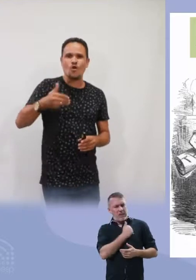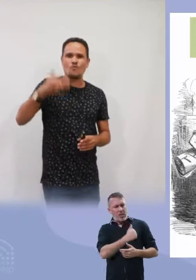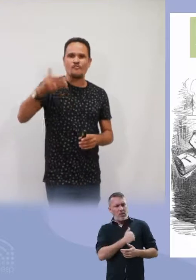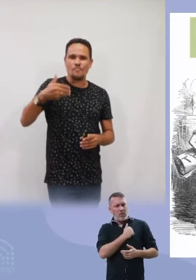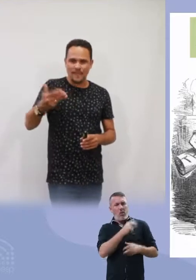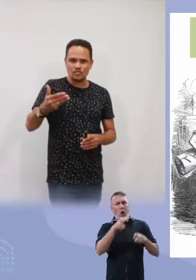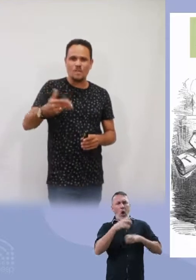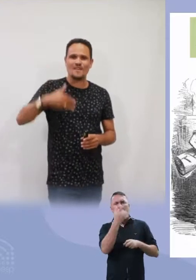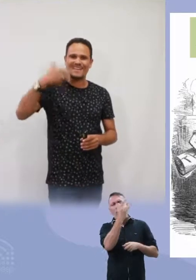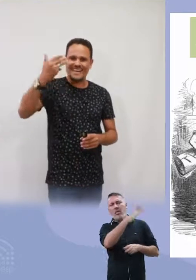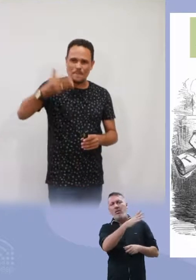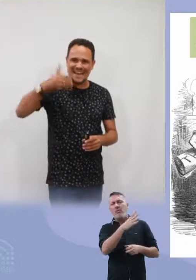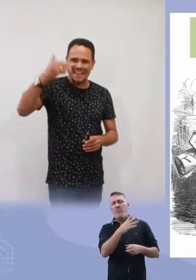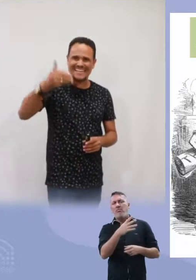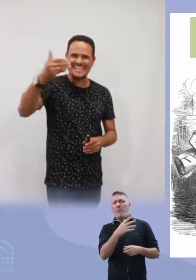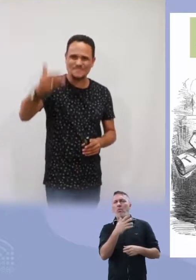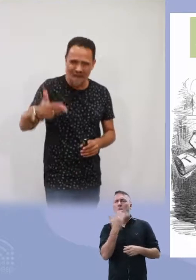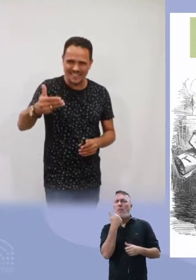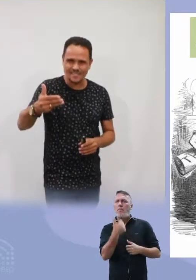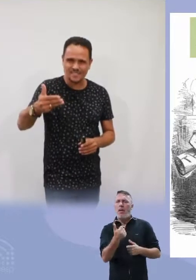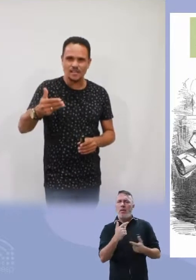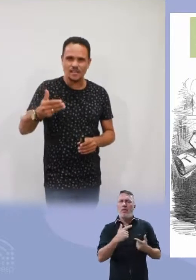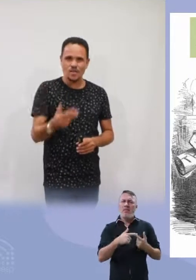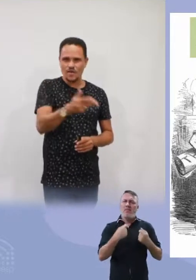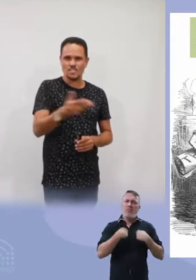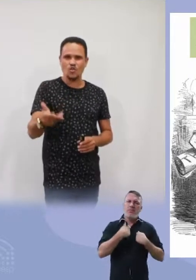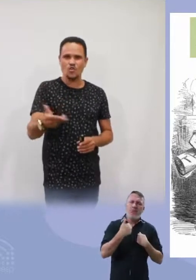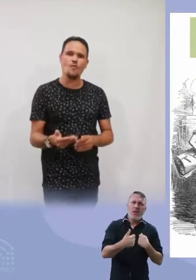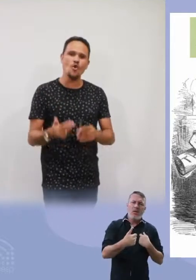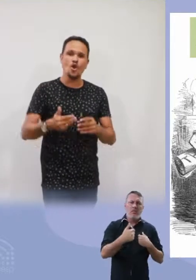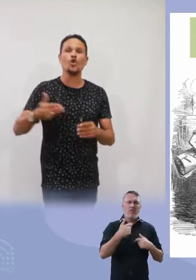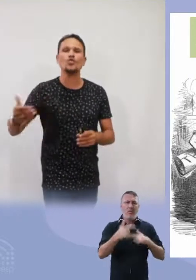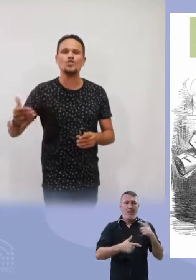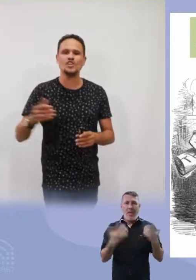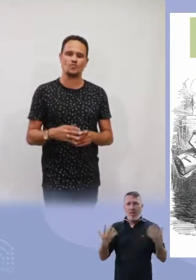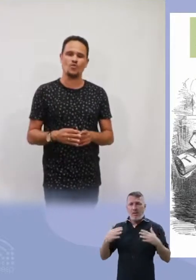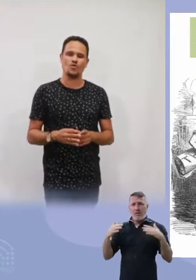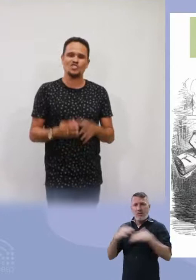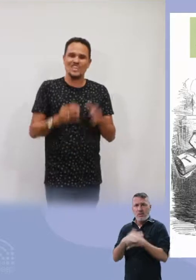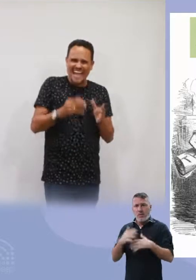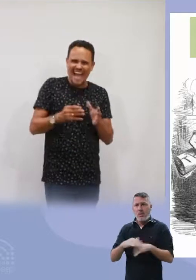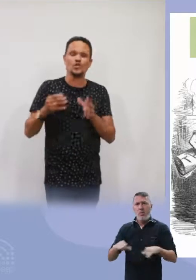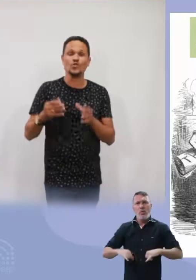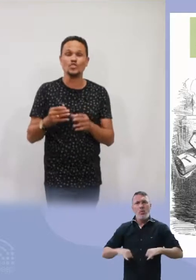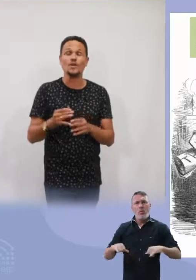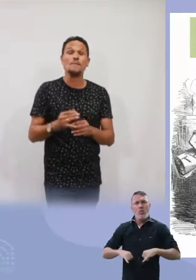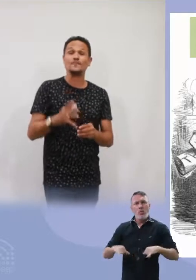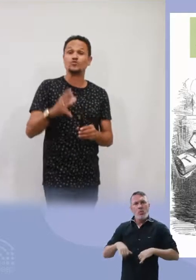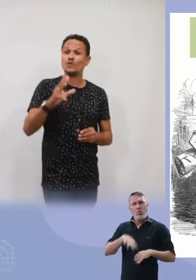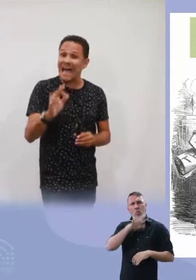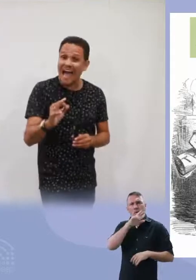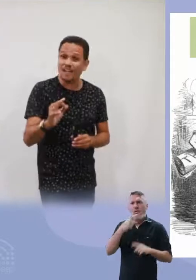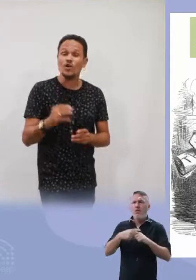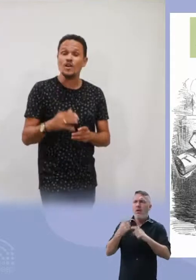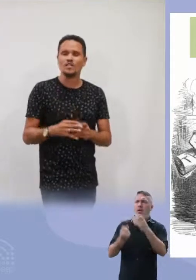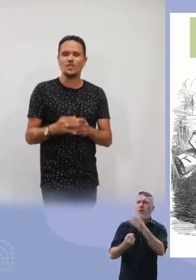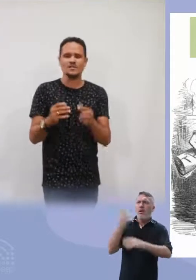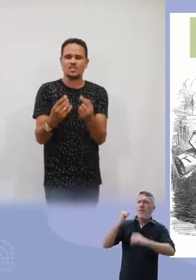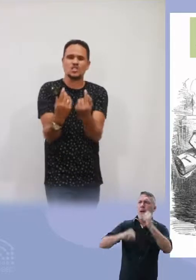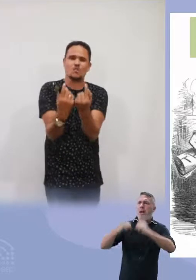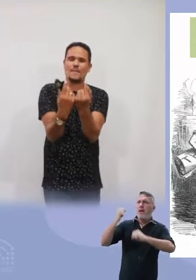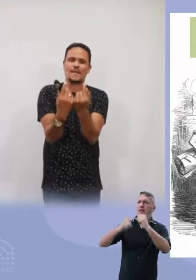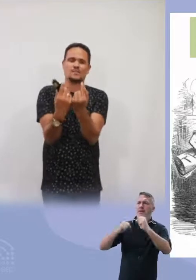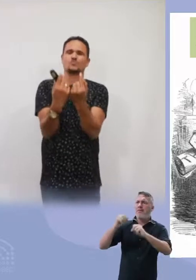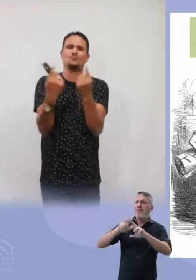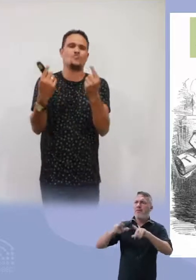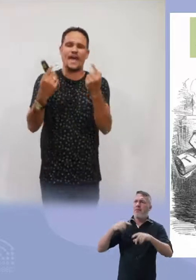Começava, então, um movimento chamado quebradeira das máquinas, conhecido como ludismo, de Ned Ludd. Mas cuidado, não